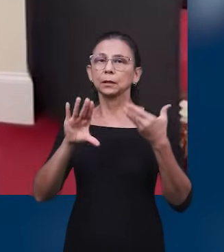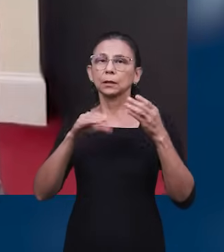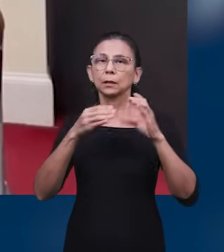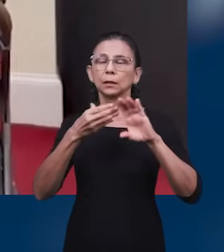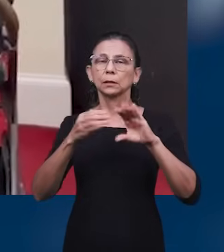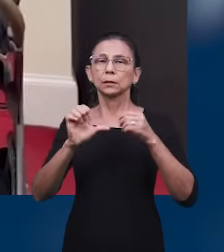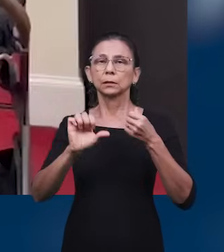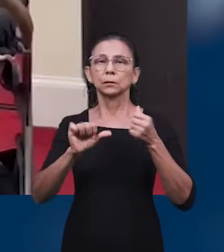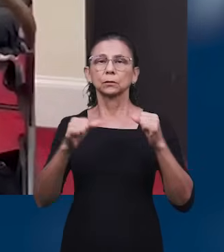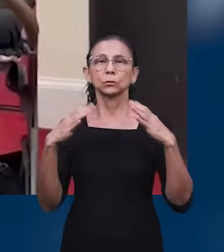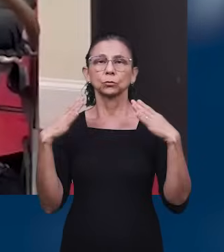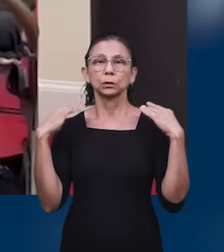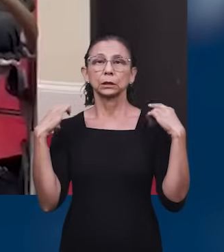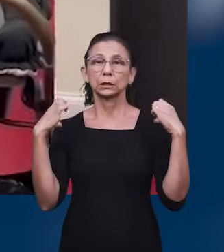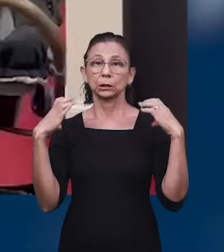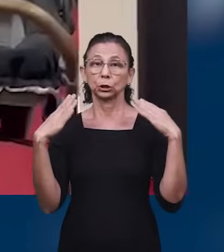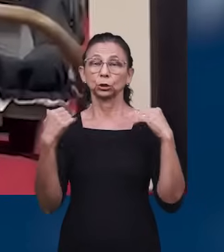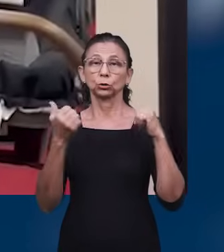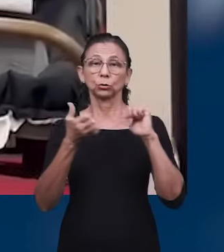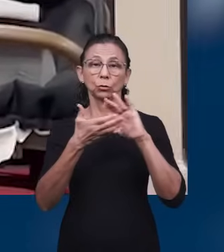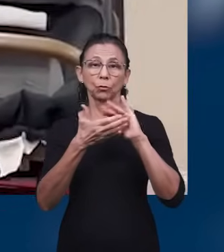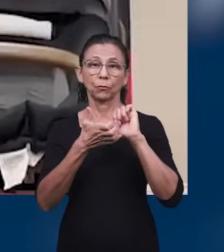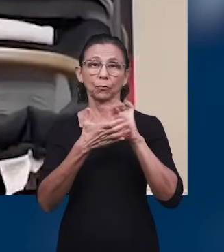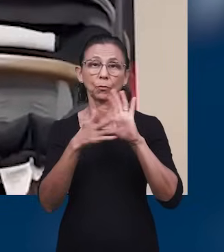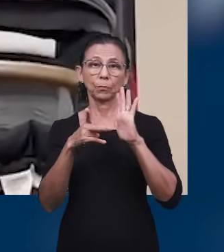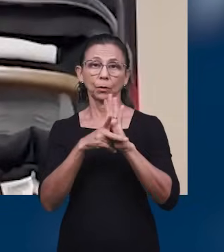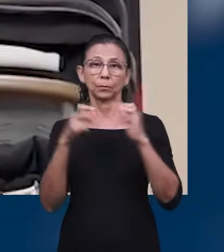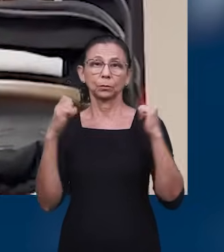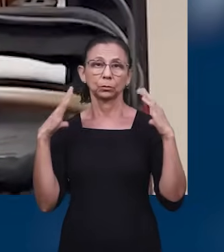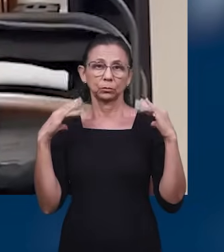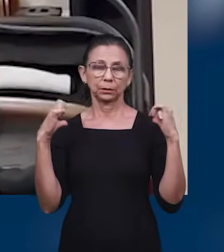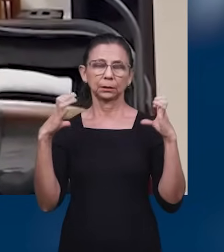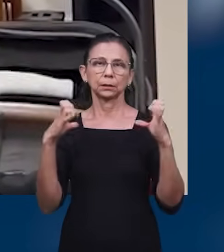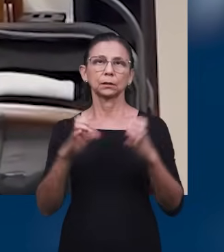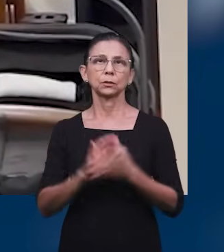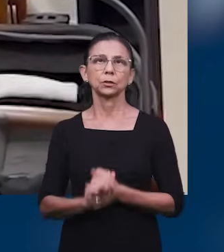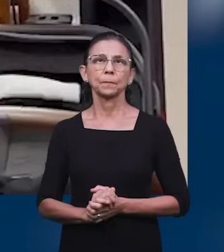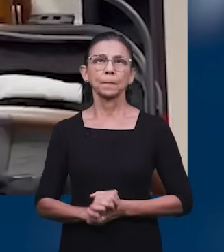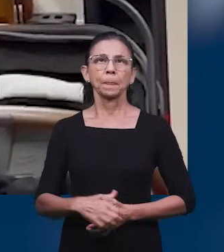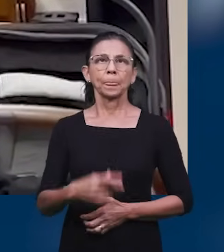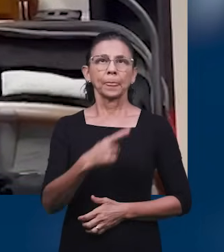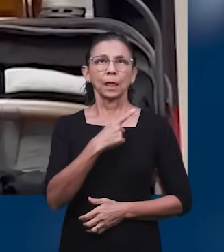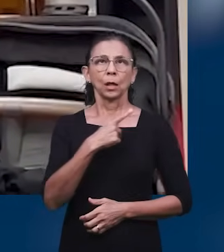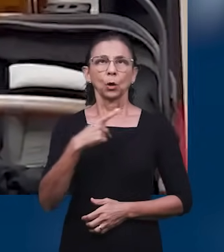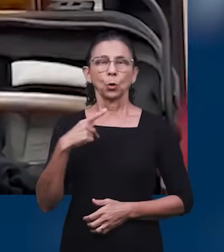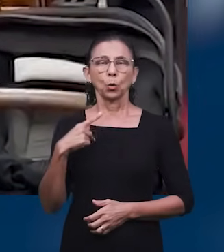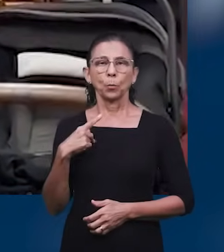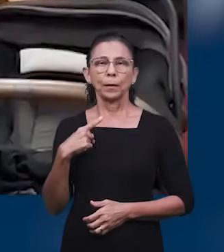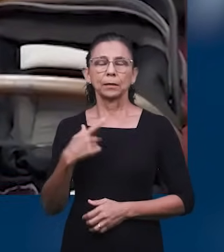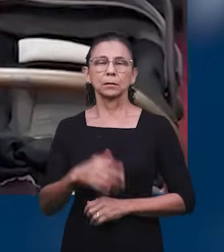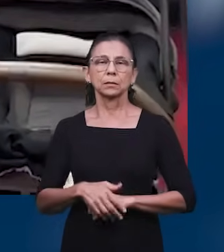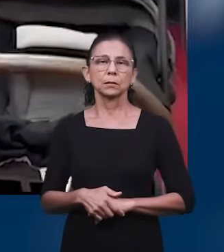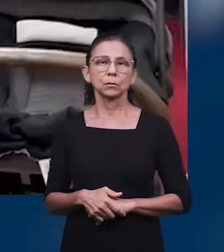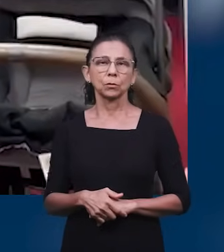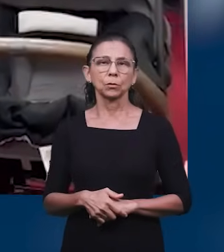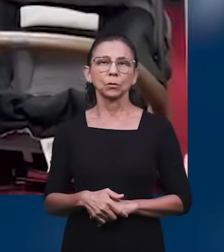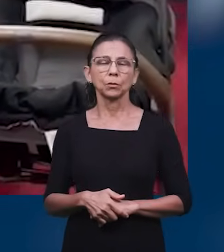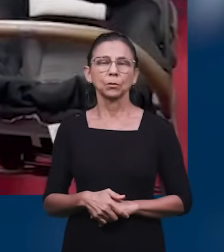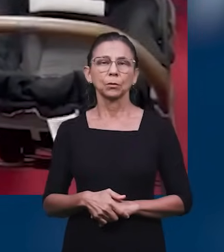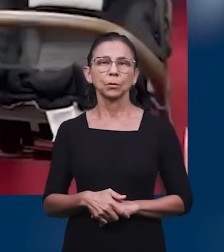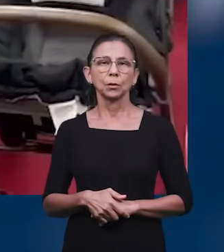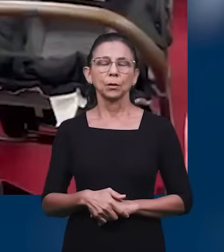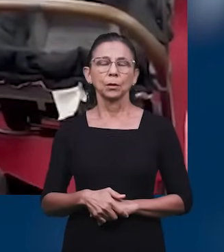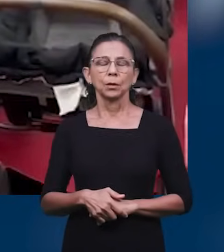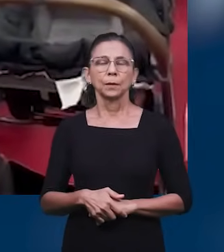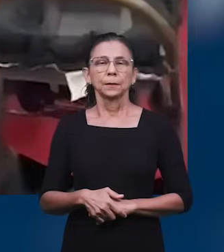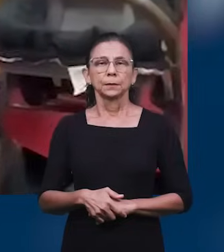espiritual, Aleluia! A ICM Framingham está sob o ministério do pastor Donald Pelto, auxiliado pelo pastor Regis